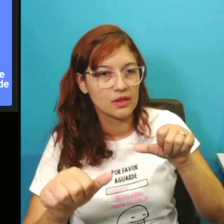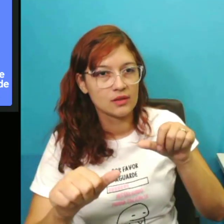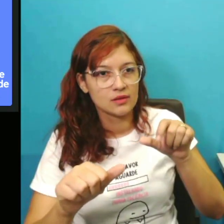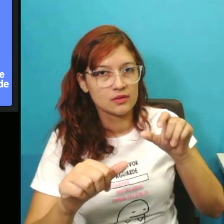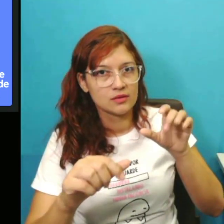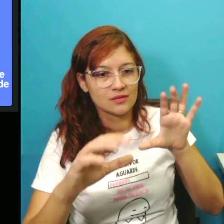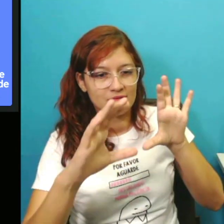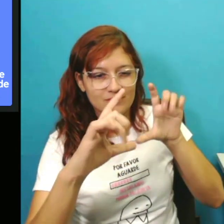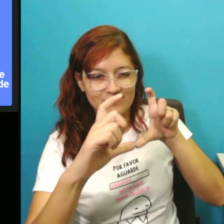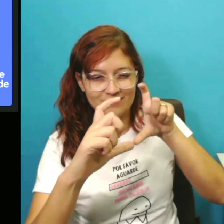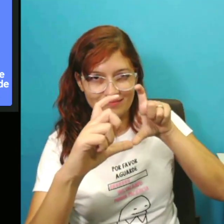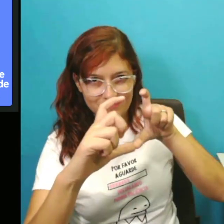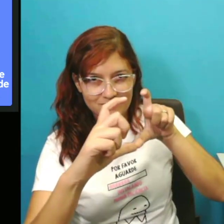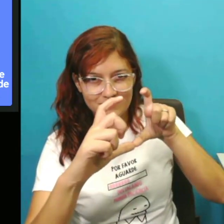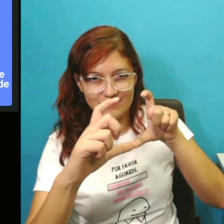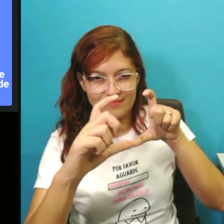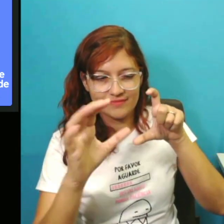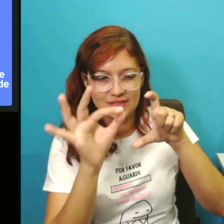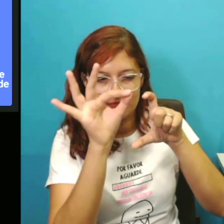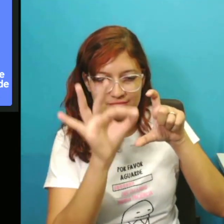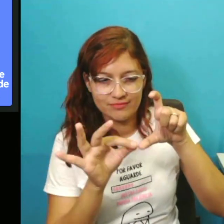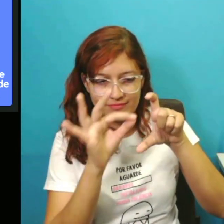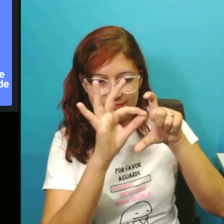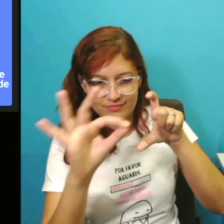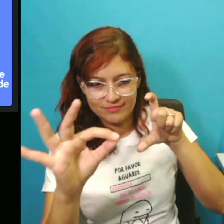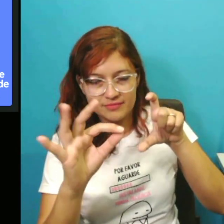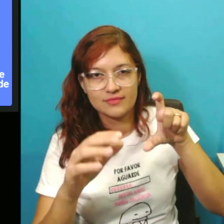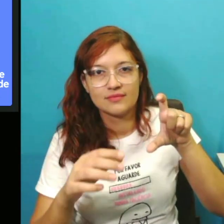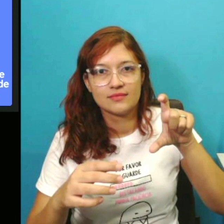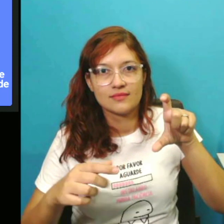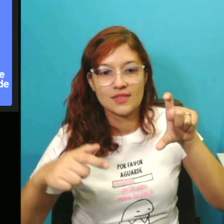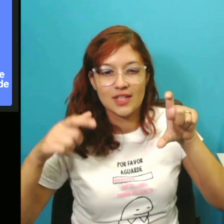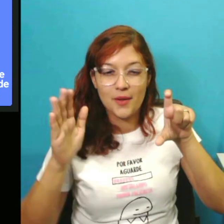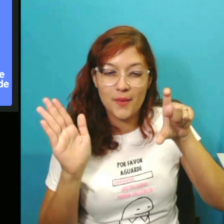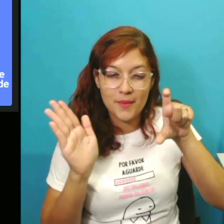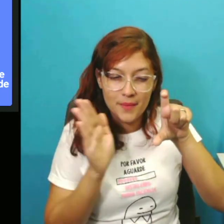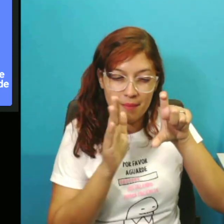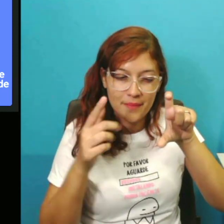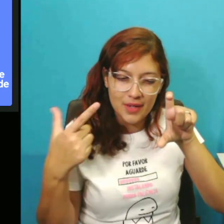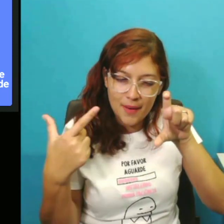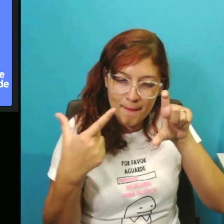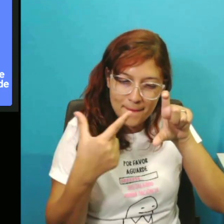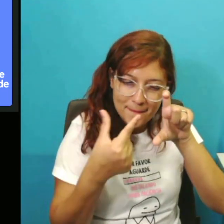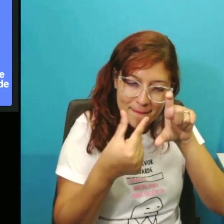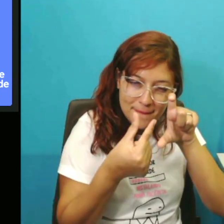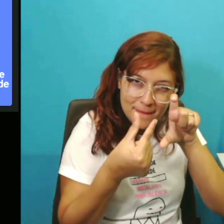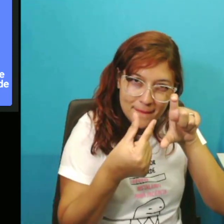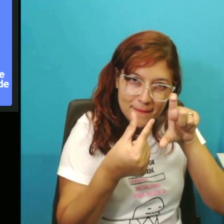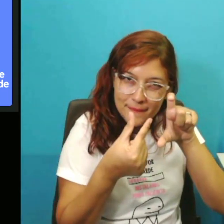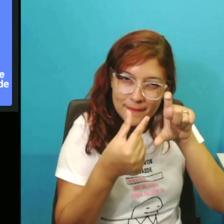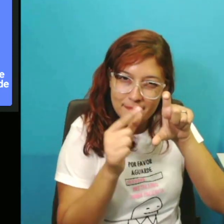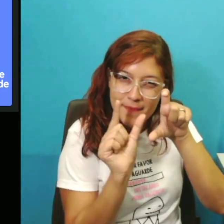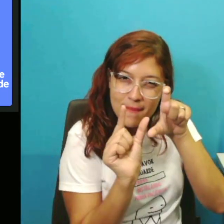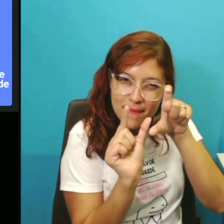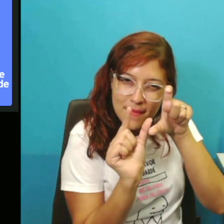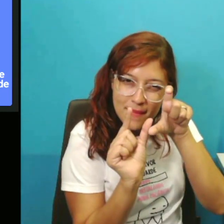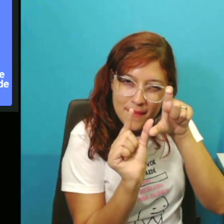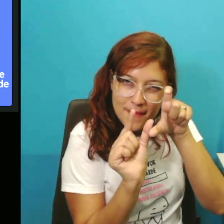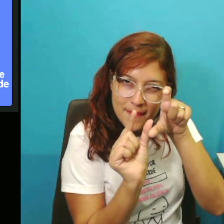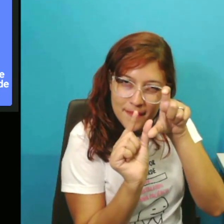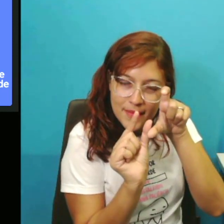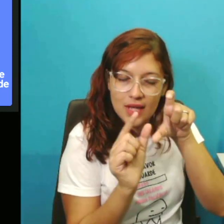foi feita uma modificação, onde os fios de cabelo estavam lá presos. Então, foi